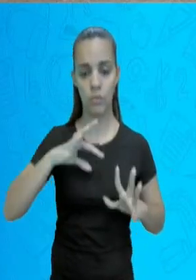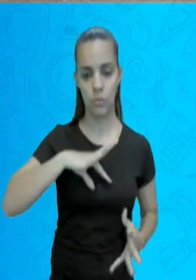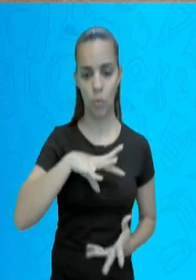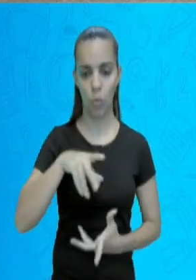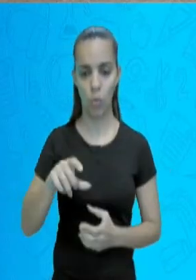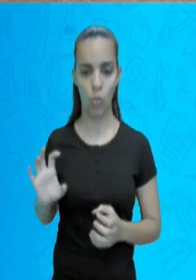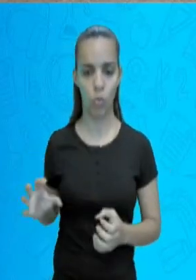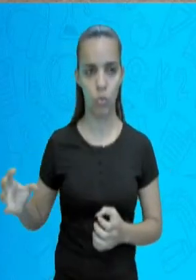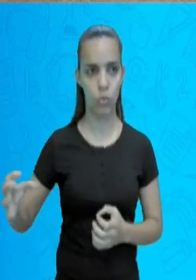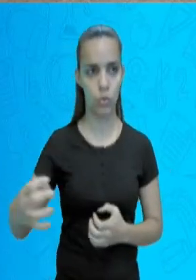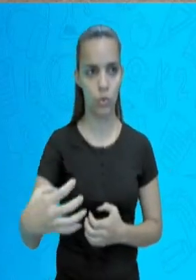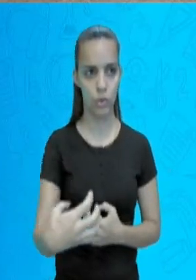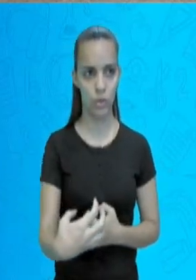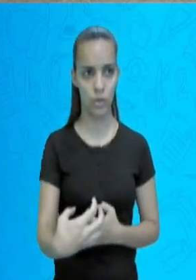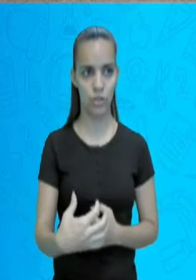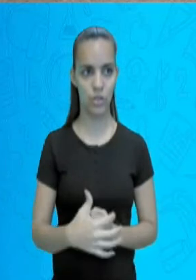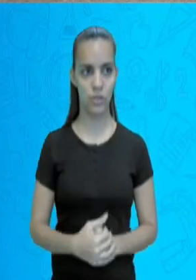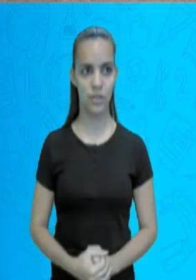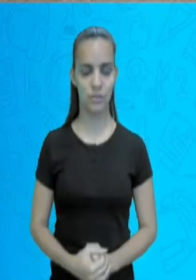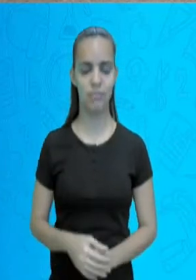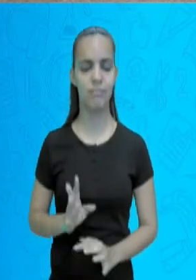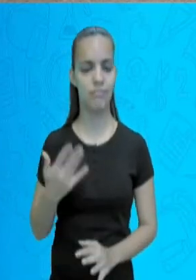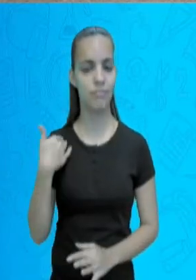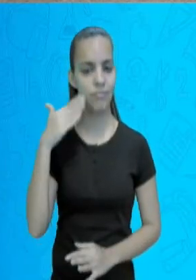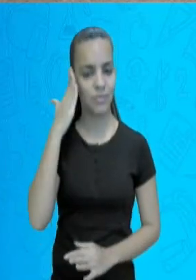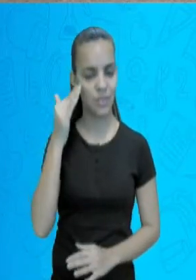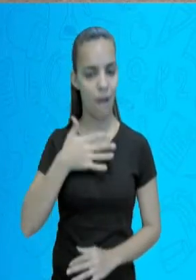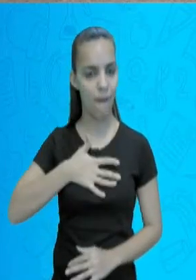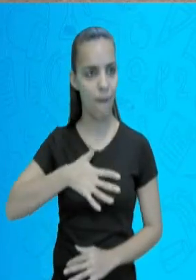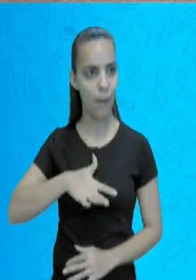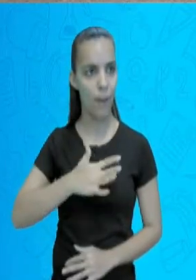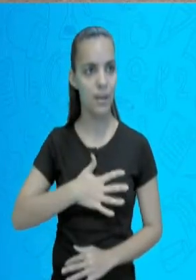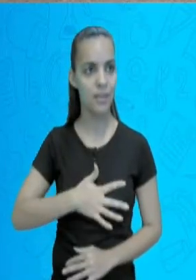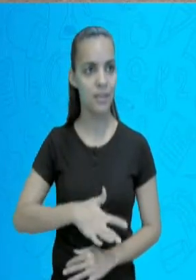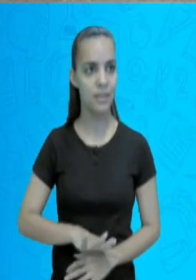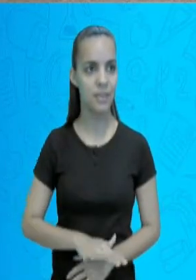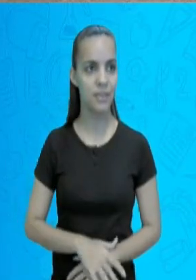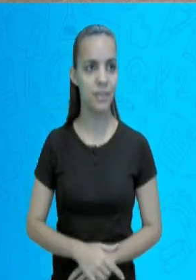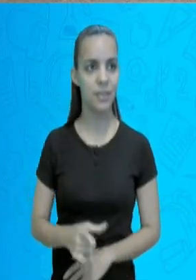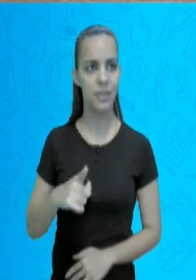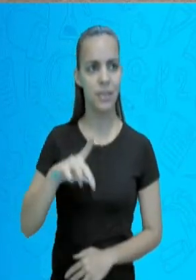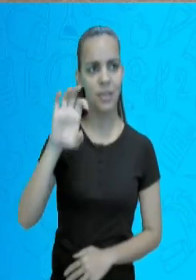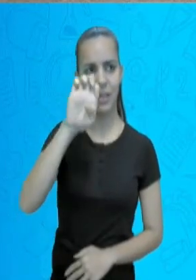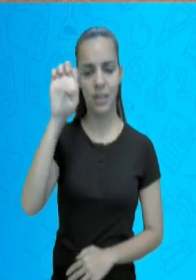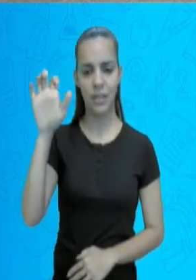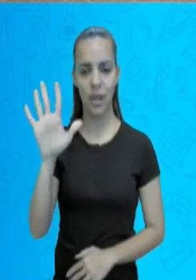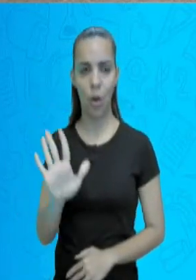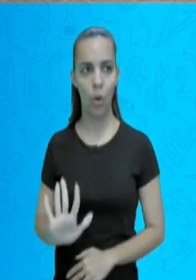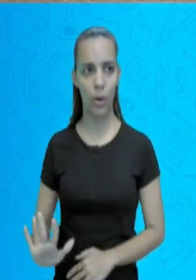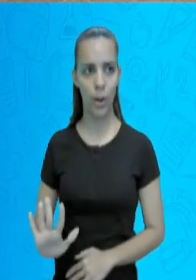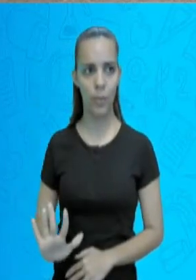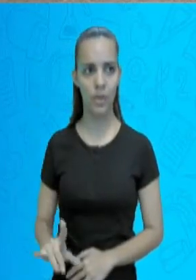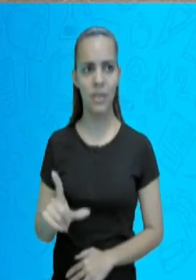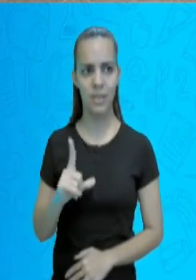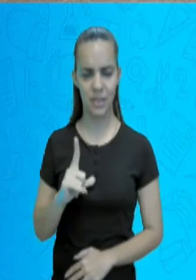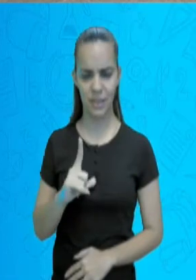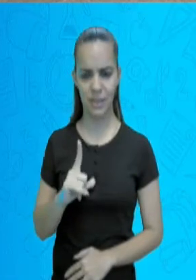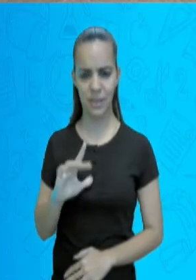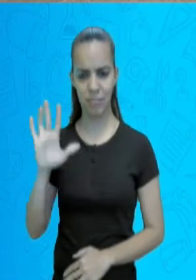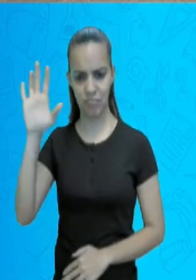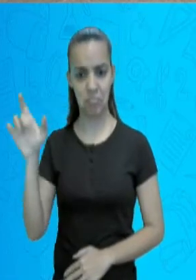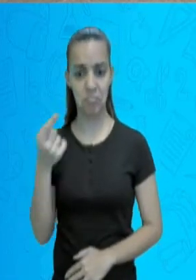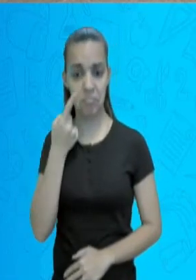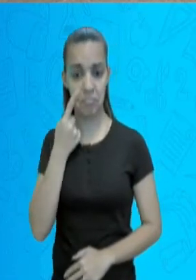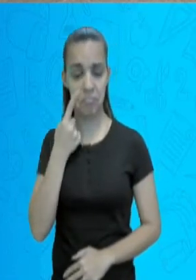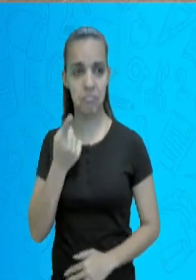Eliane, calma que eu já sei o que você está pensando. Que a Europa seria, então, uma parte da Ásia. Nós vamos